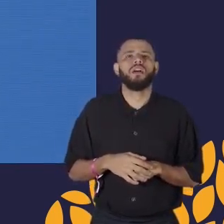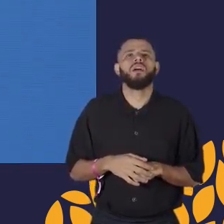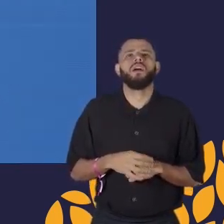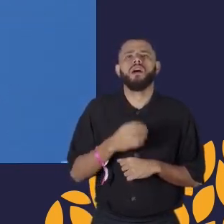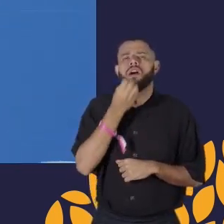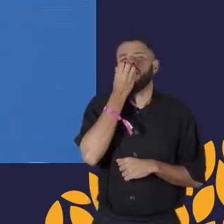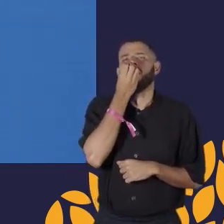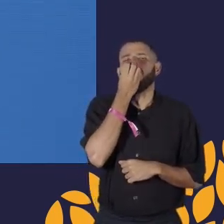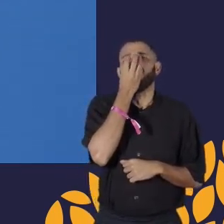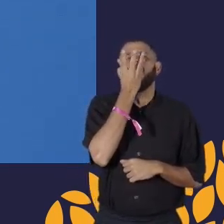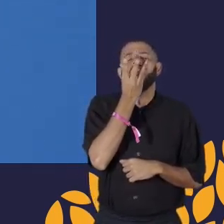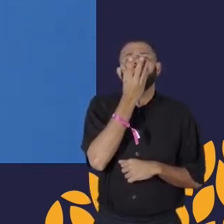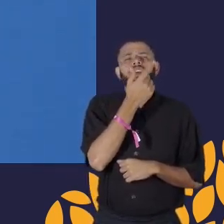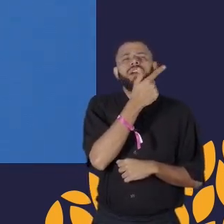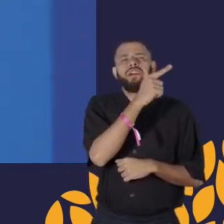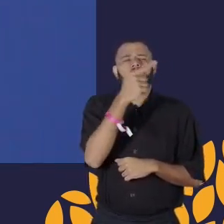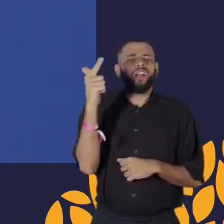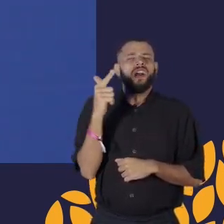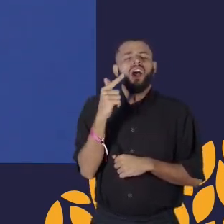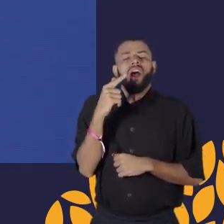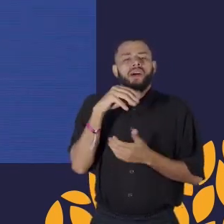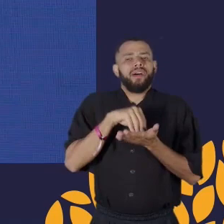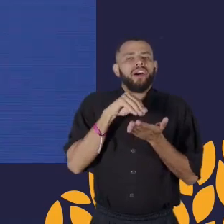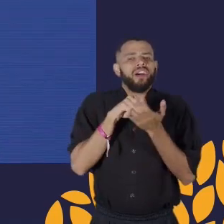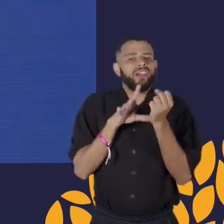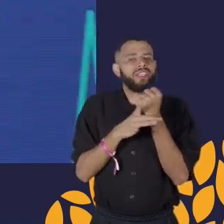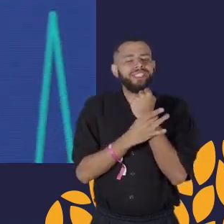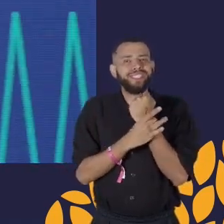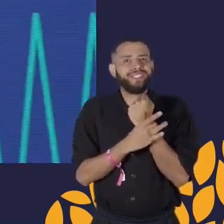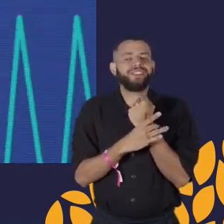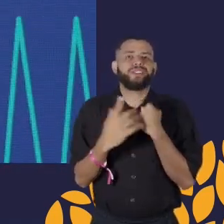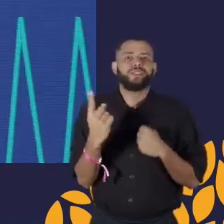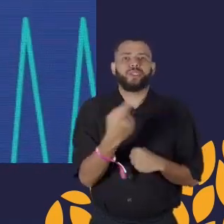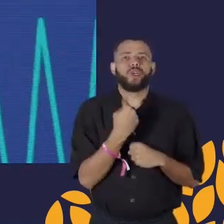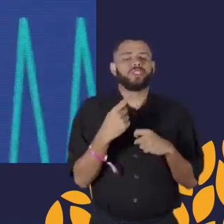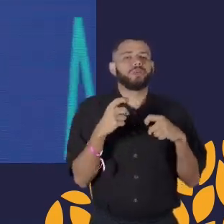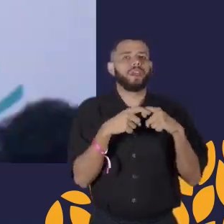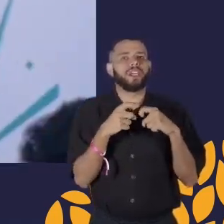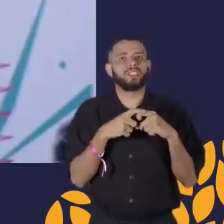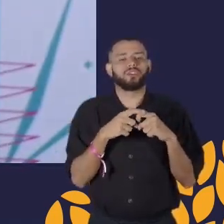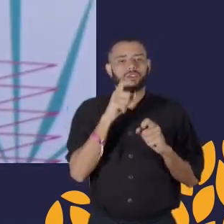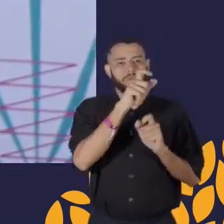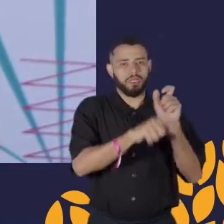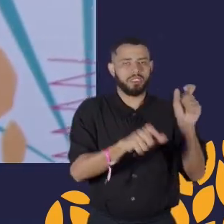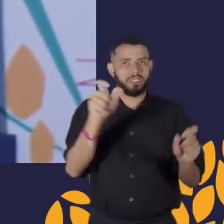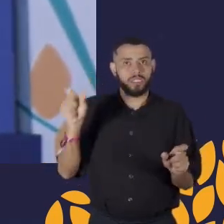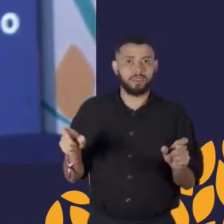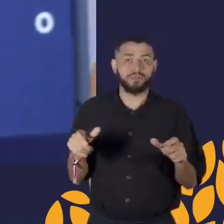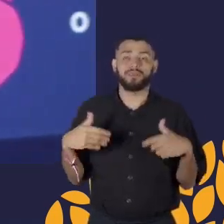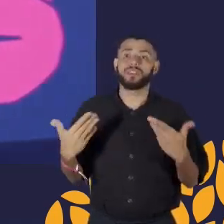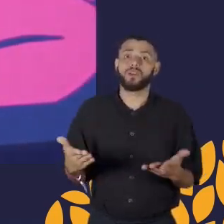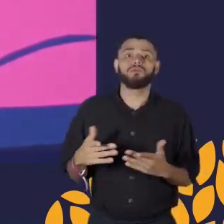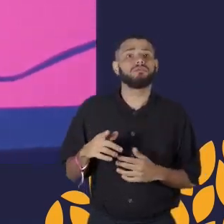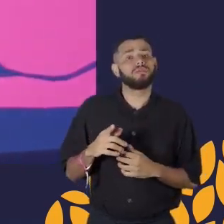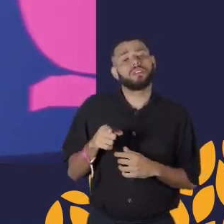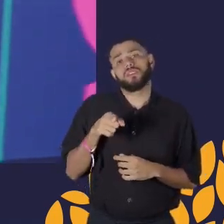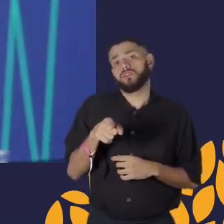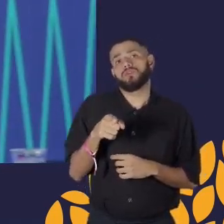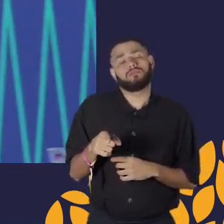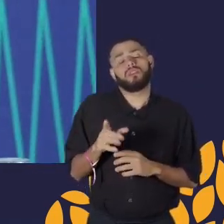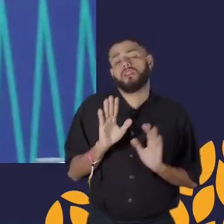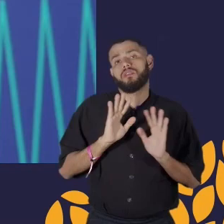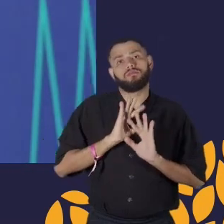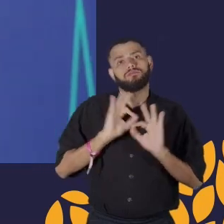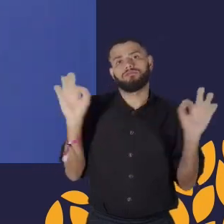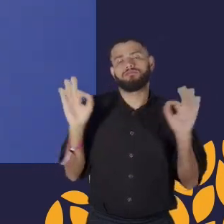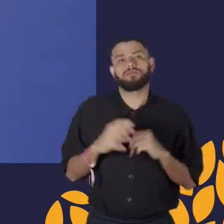com menos insegurança jurídica para nós médicos, para os pacientes. Então, é um caminho que é inevitável. Eu acredito